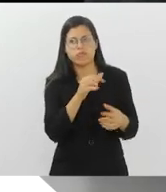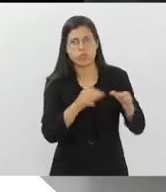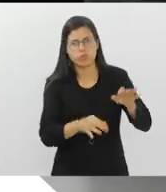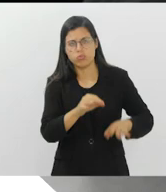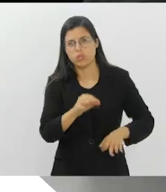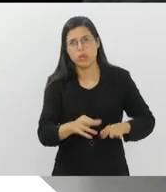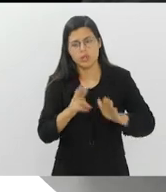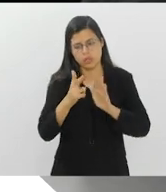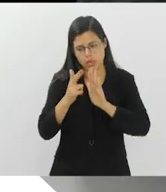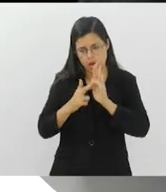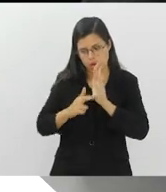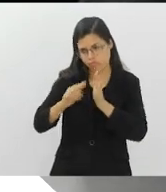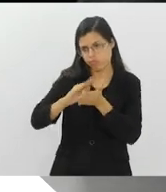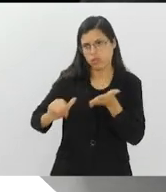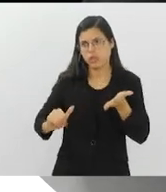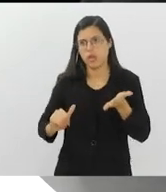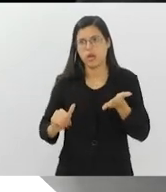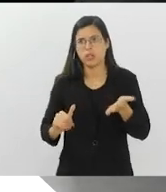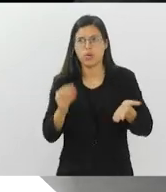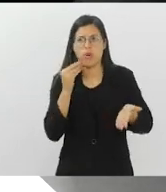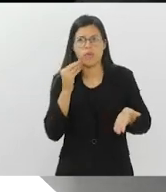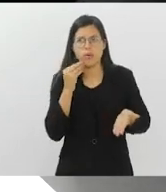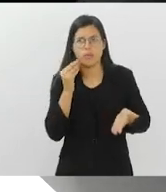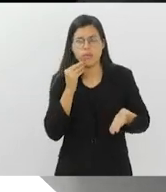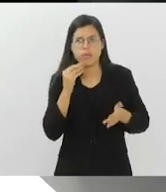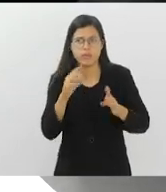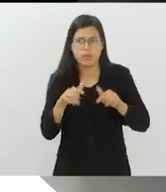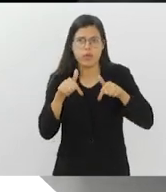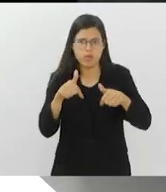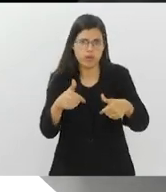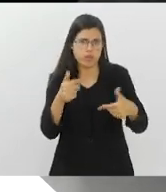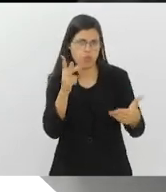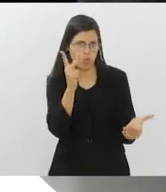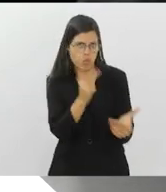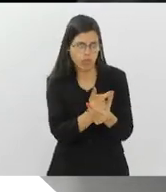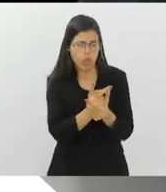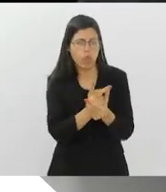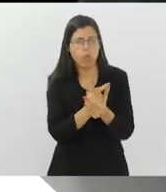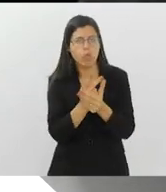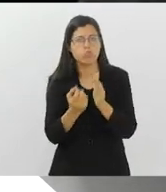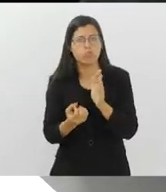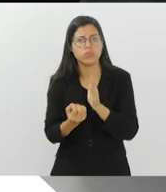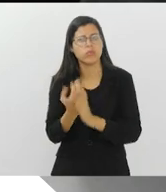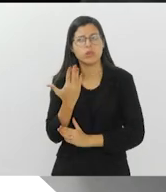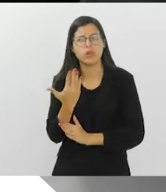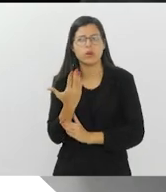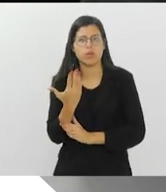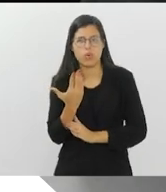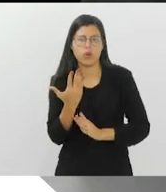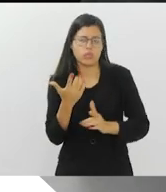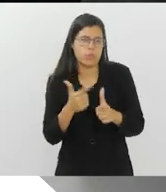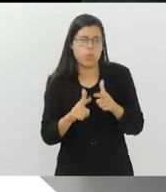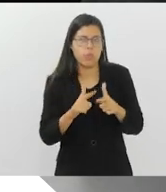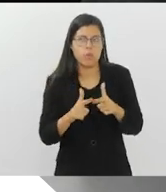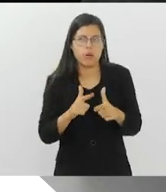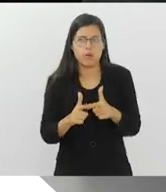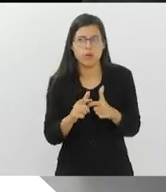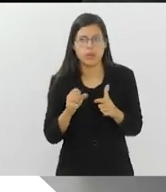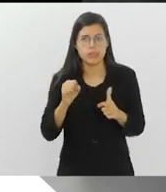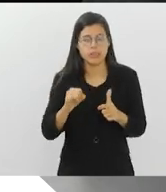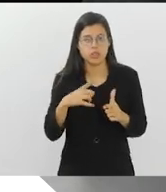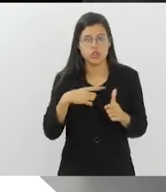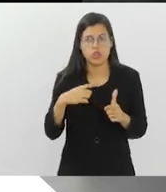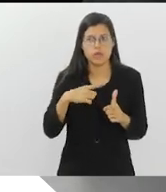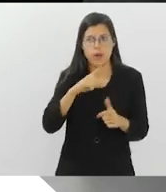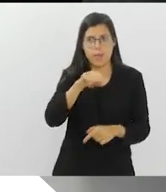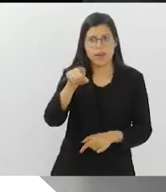excluída, obviamente, pela ação do PROCON, e criou-se, obviamente, esse impasse. Quando há uma rescisão de contrato,